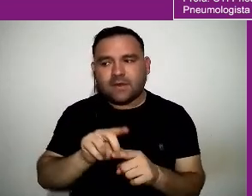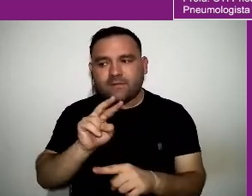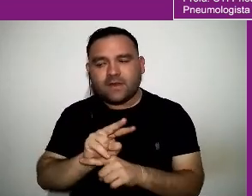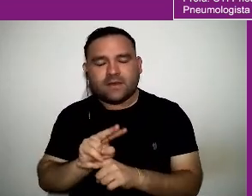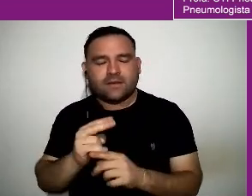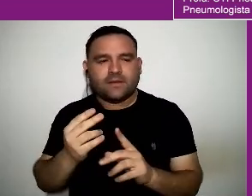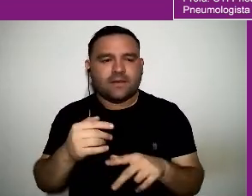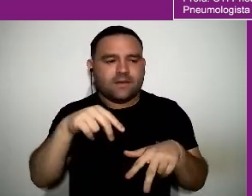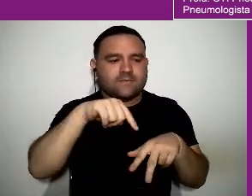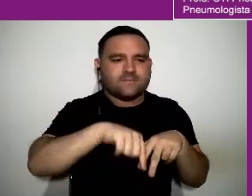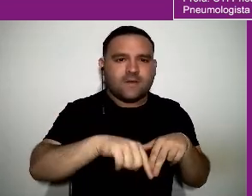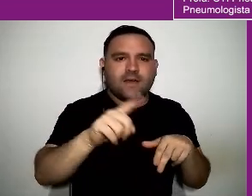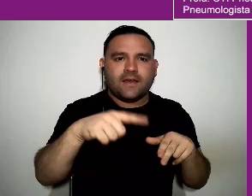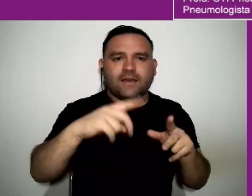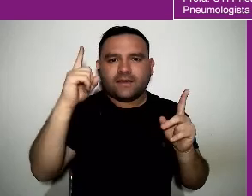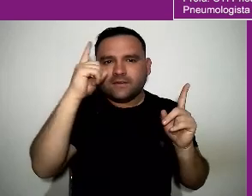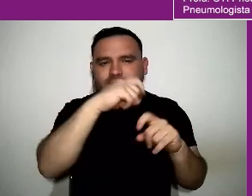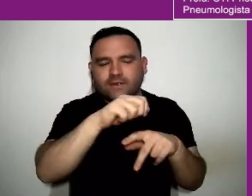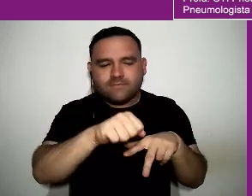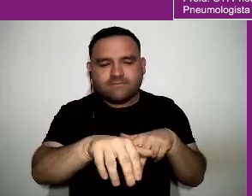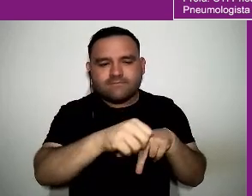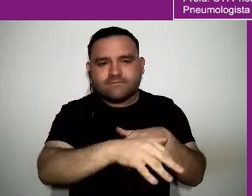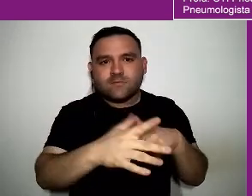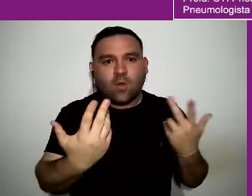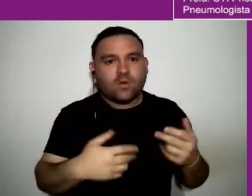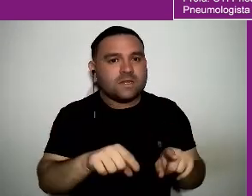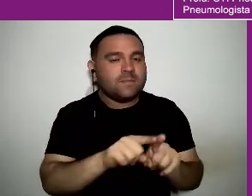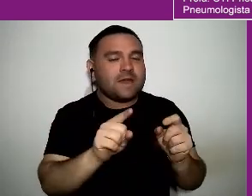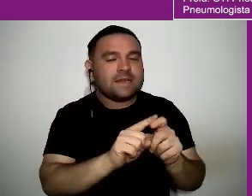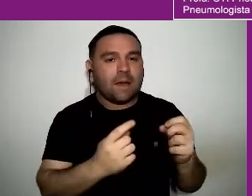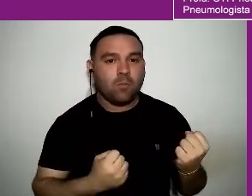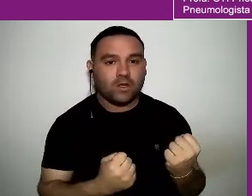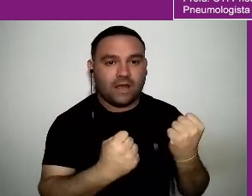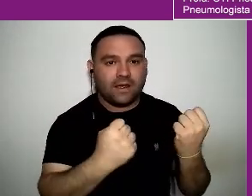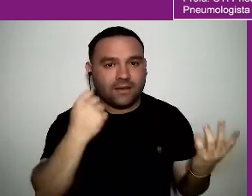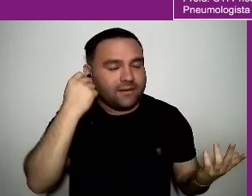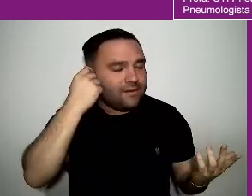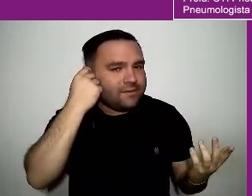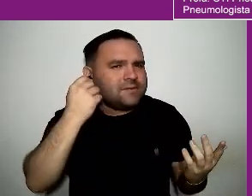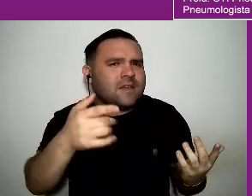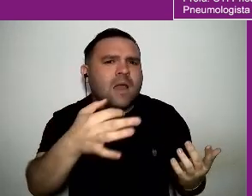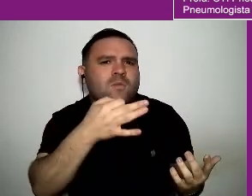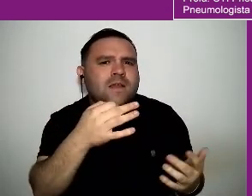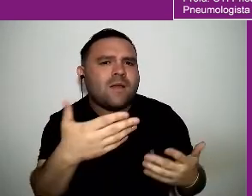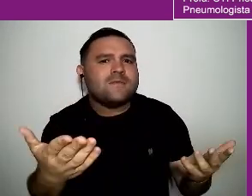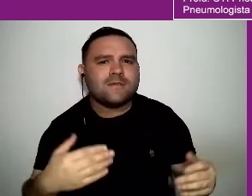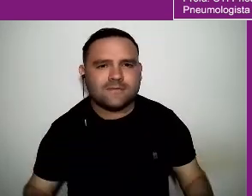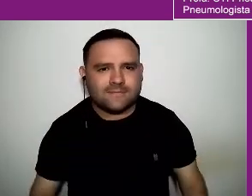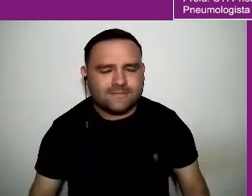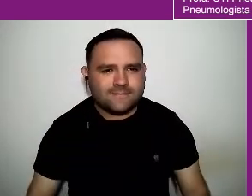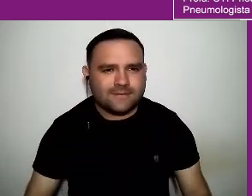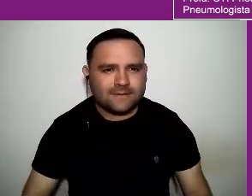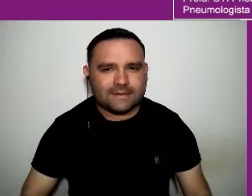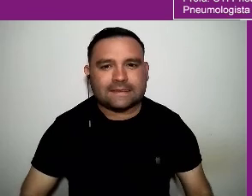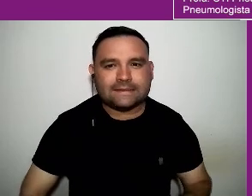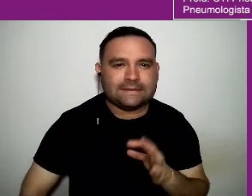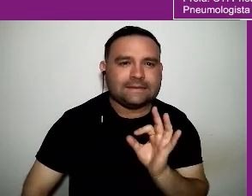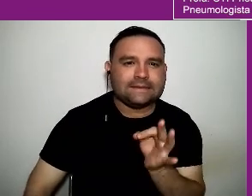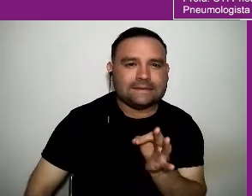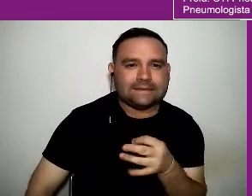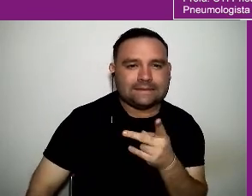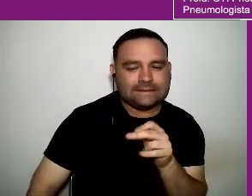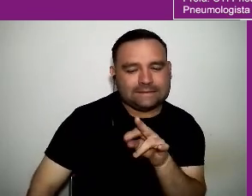mais complicado. Vamos investir na potência. Qual é a sua opinião? Então,